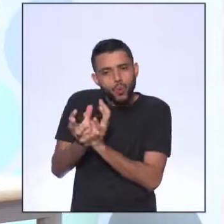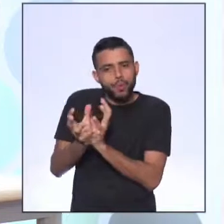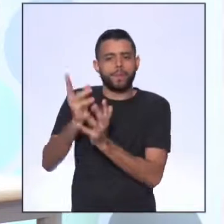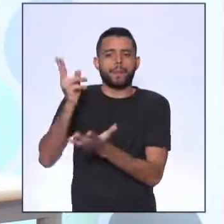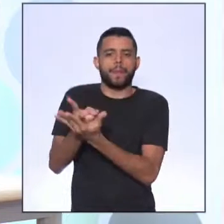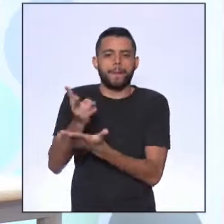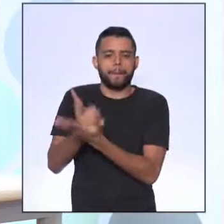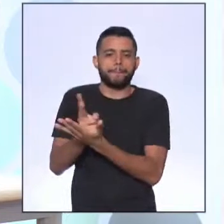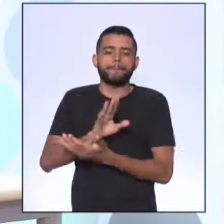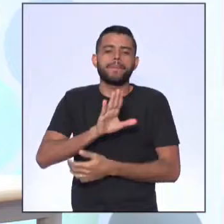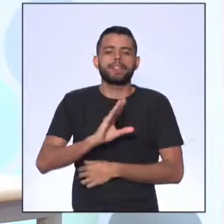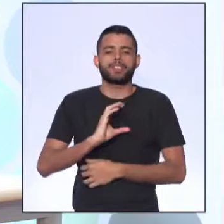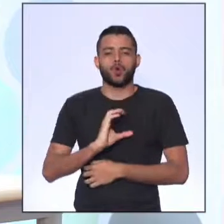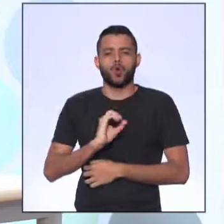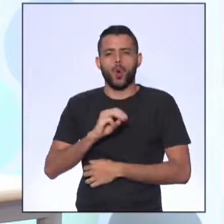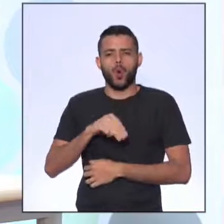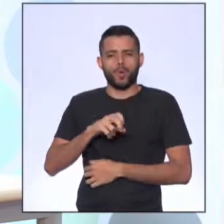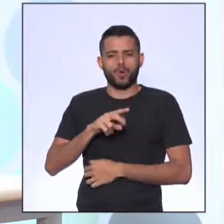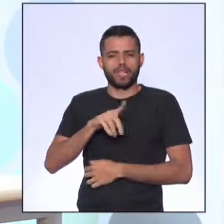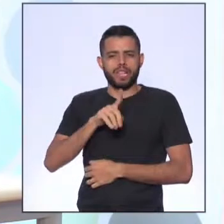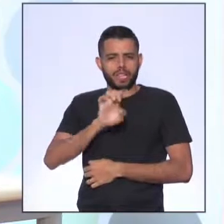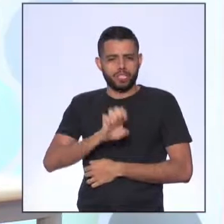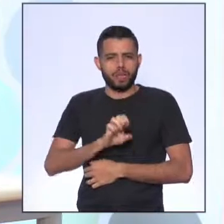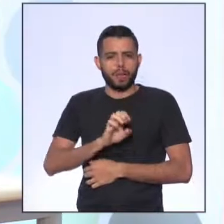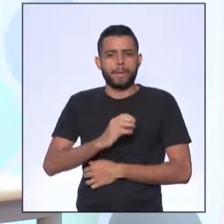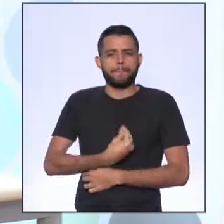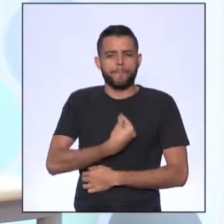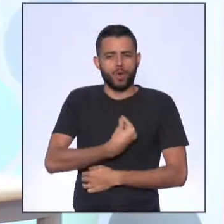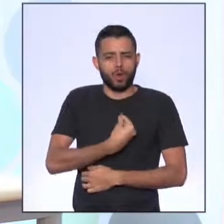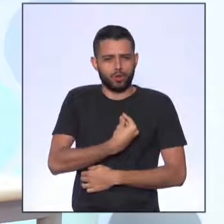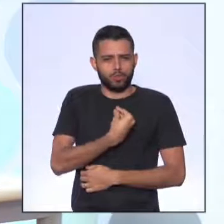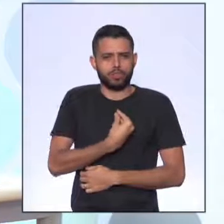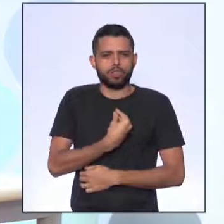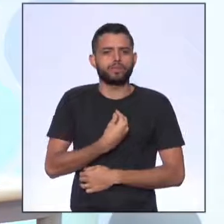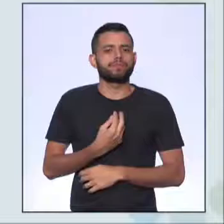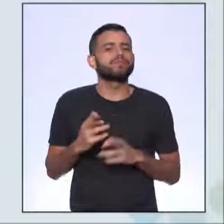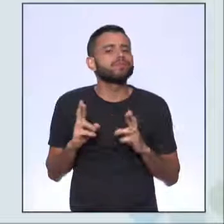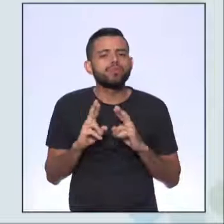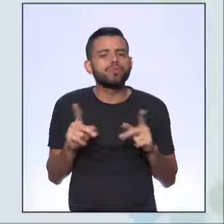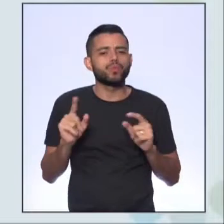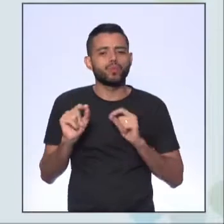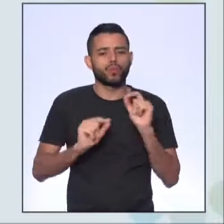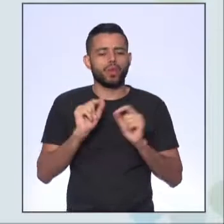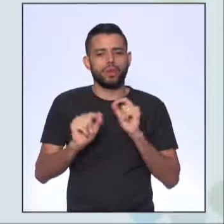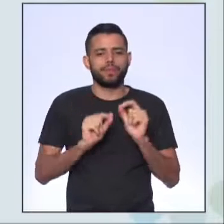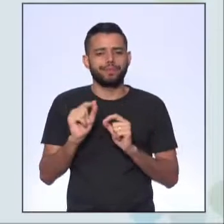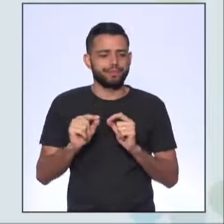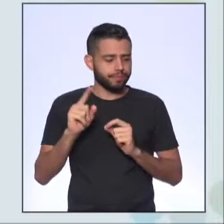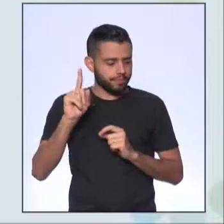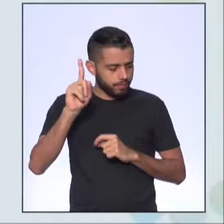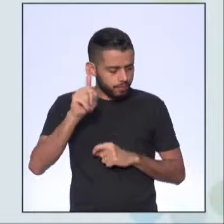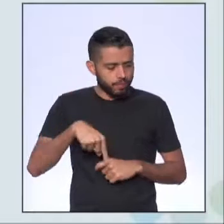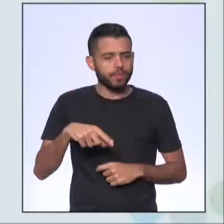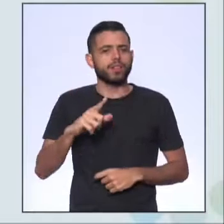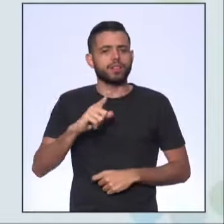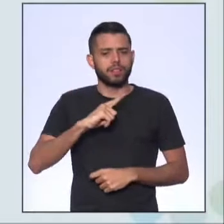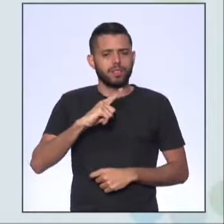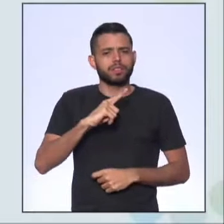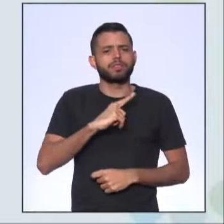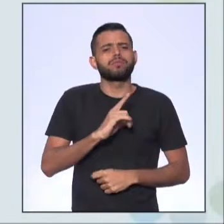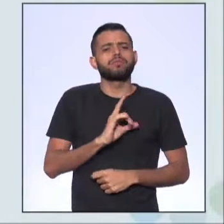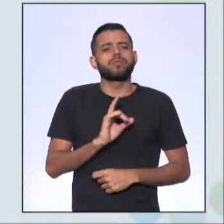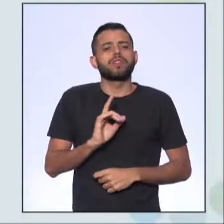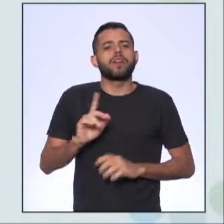comunidade biológica, tá? A comunidade biológica ela é formada por componentes bióticos